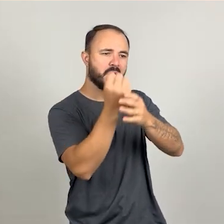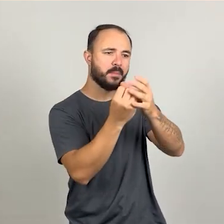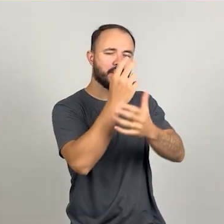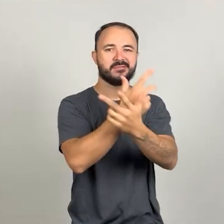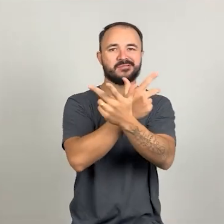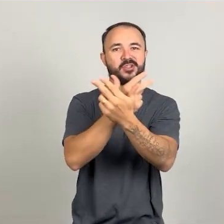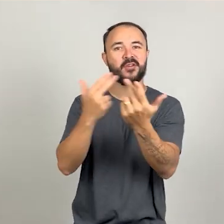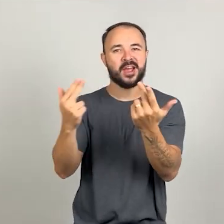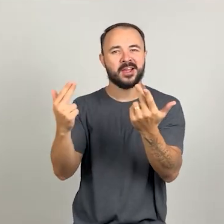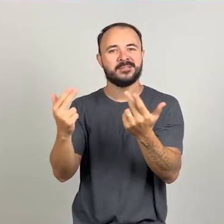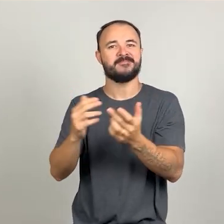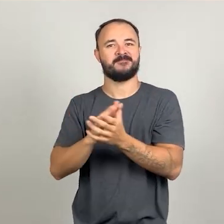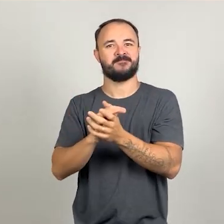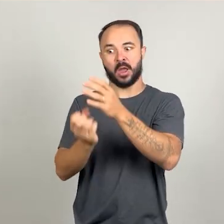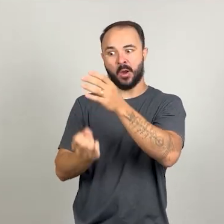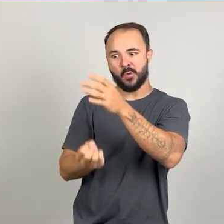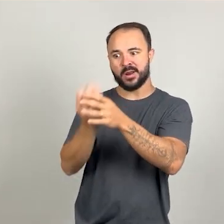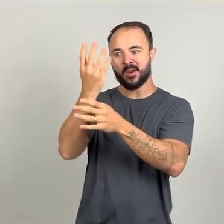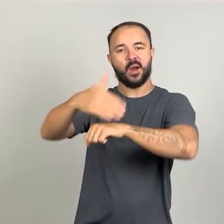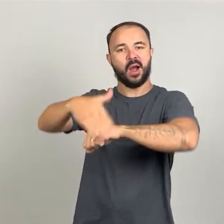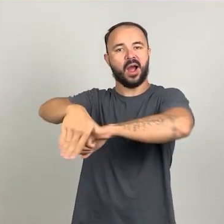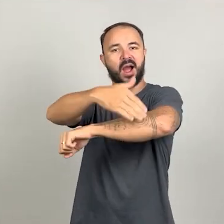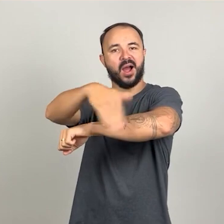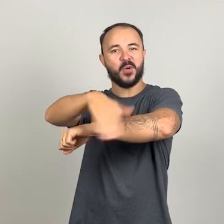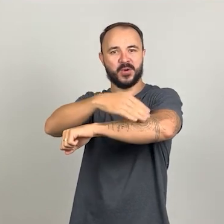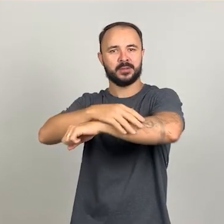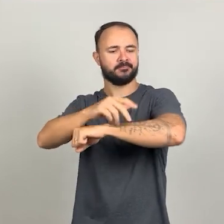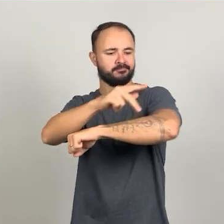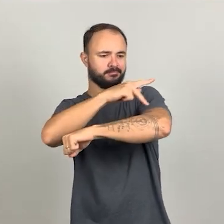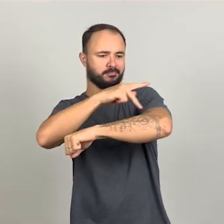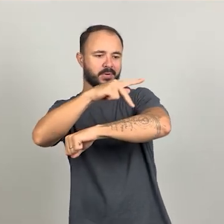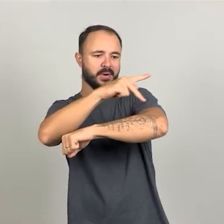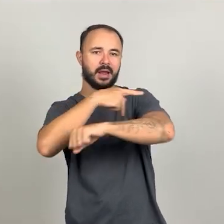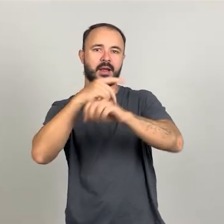a Praça de Fátima a Belém, Brasília.